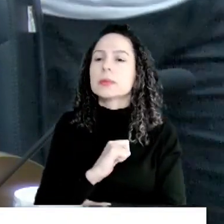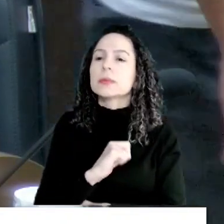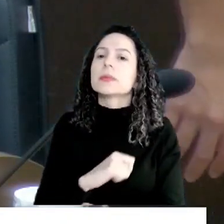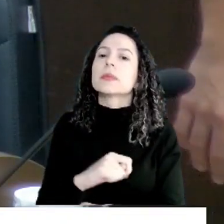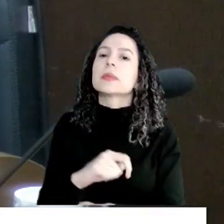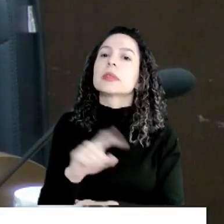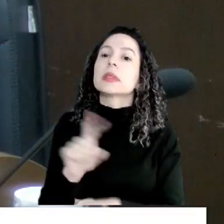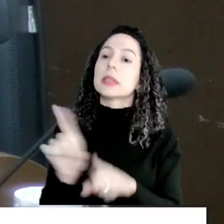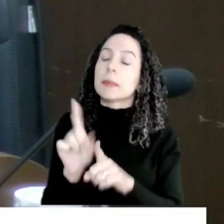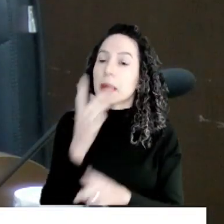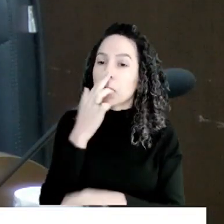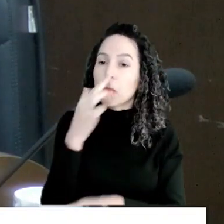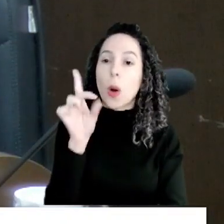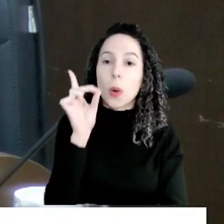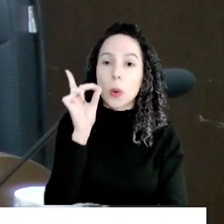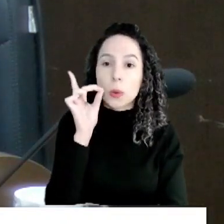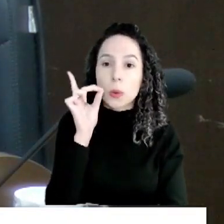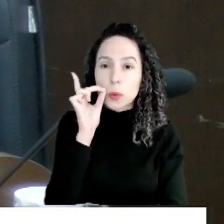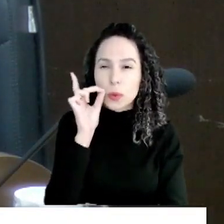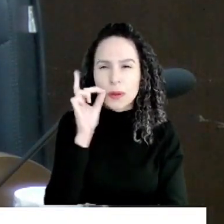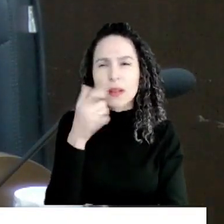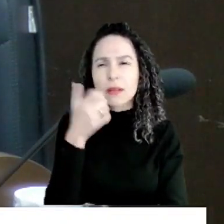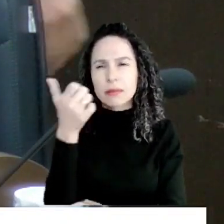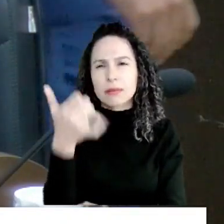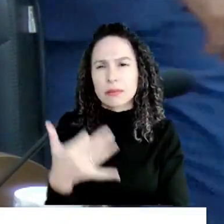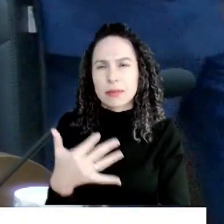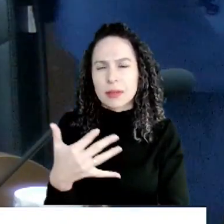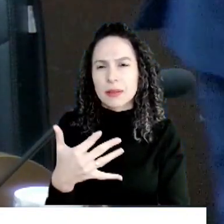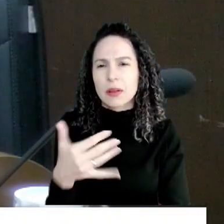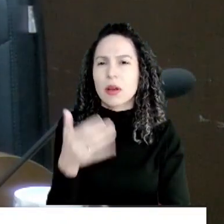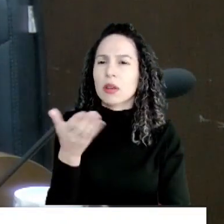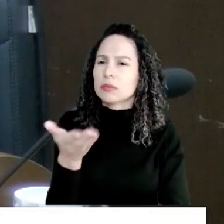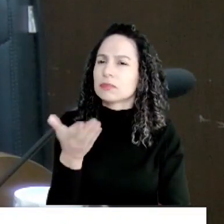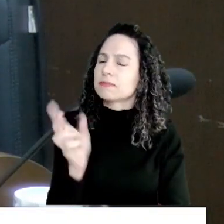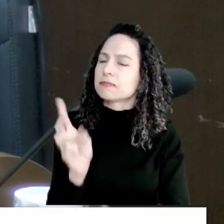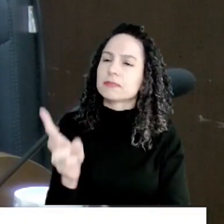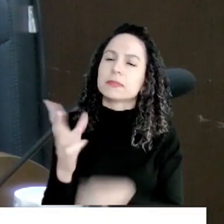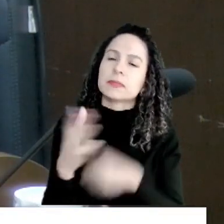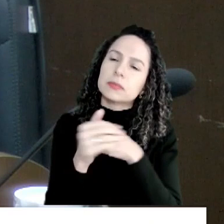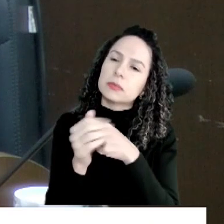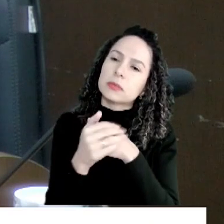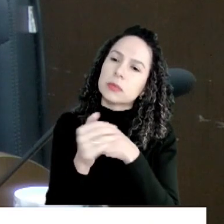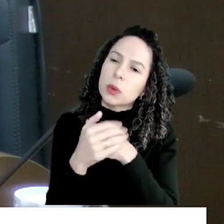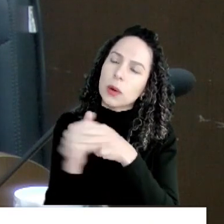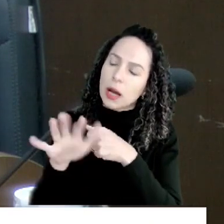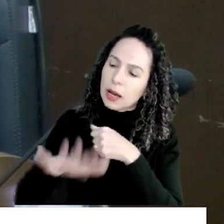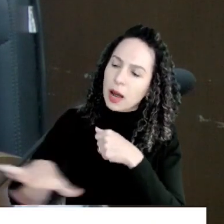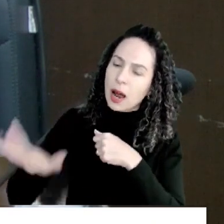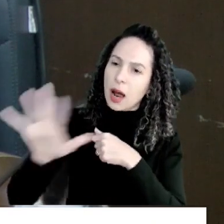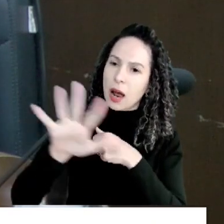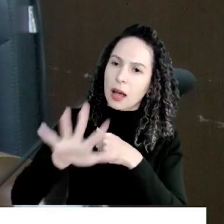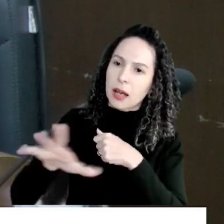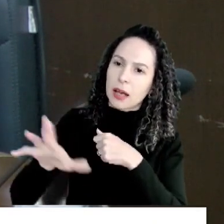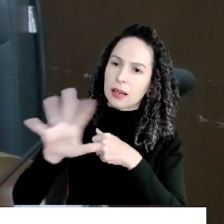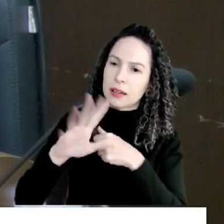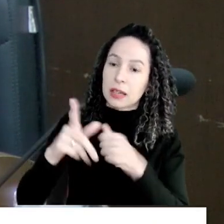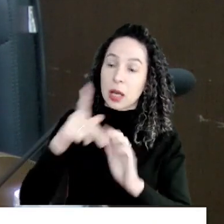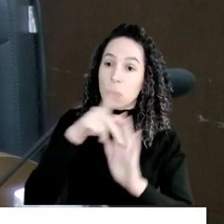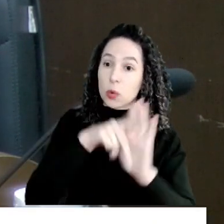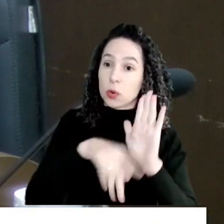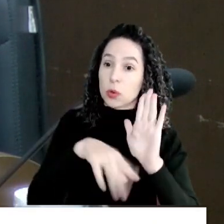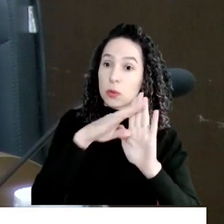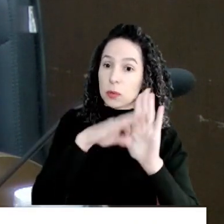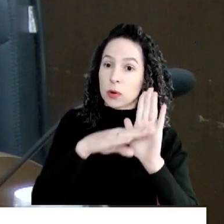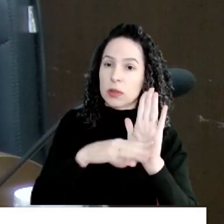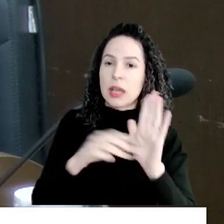Donizete bem frisou, o senhor sempre teve um carinho para a nossa região. Os projetos aqui, academia ao